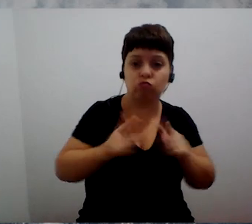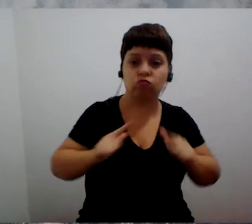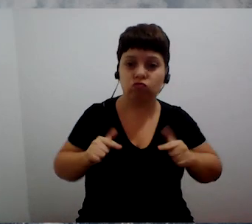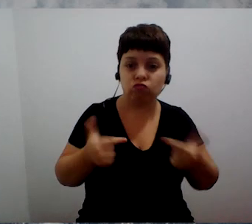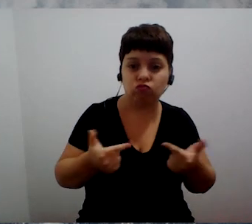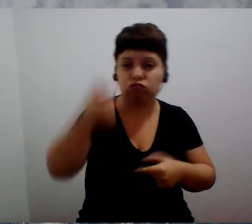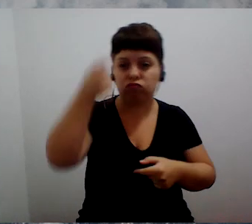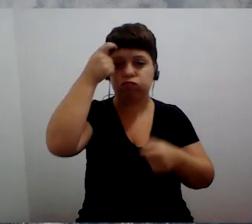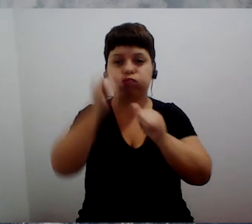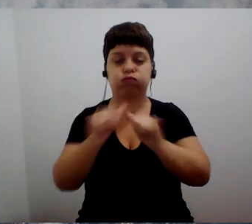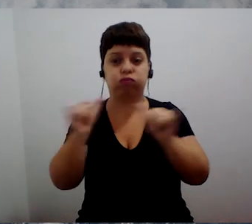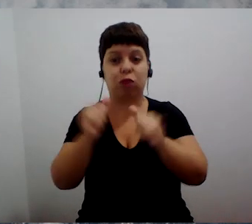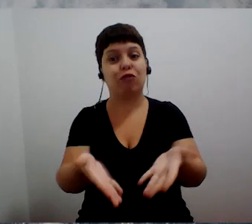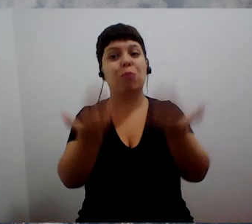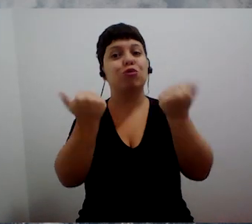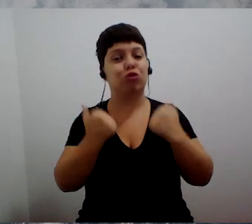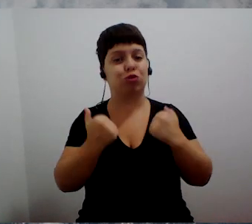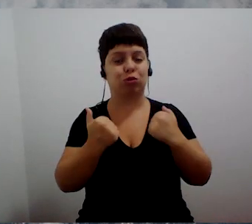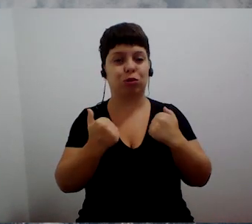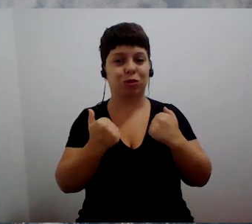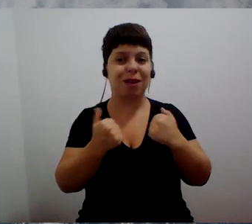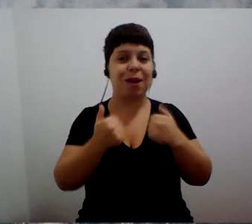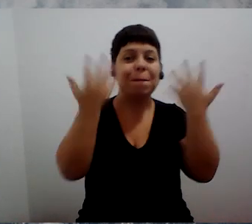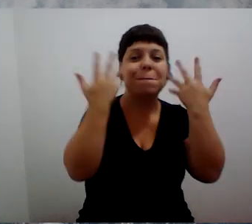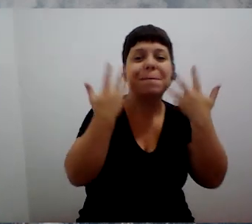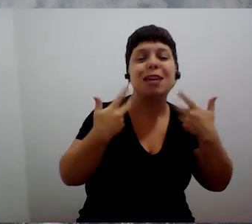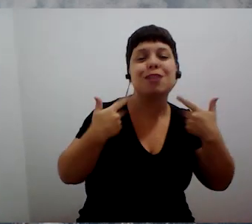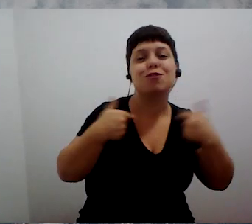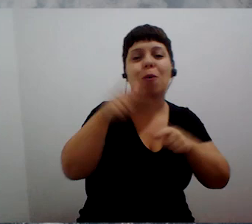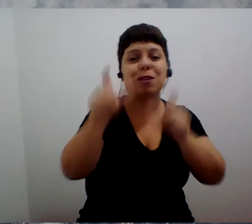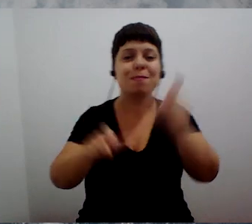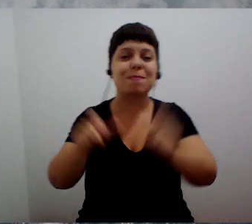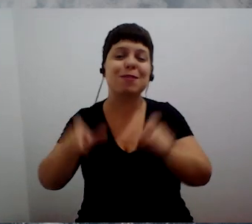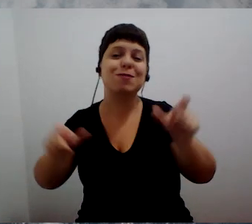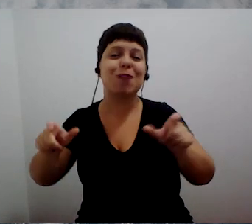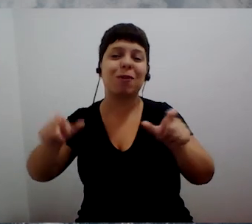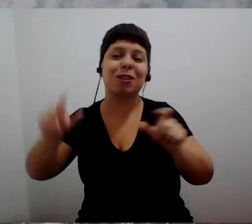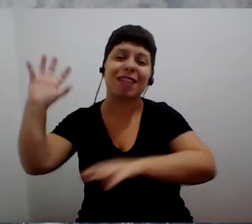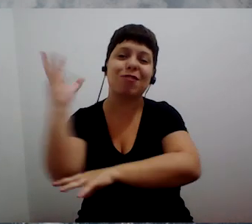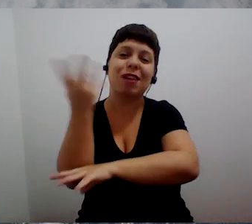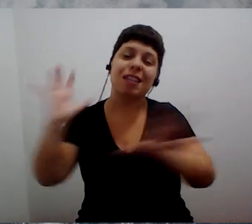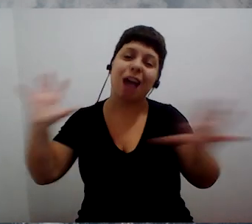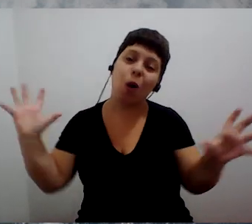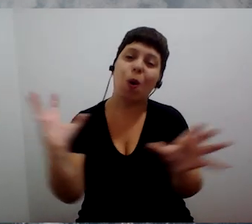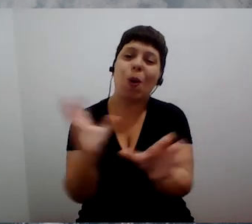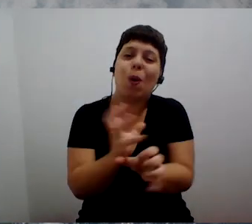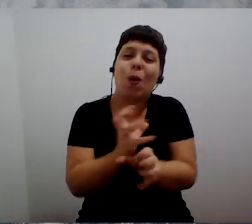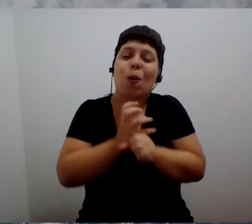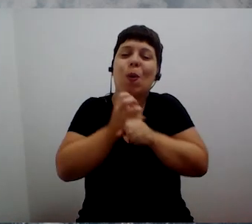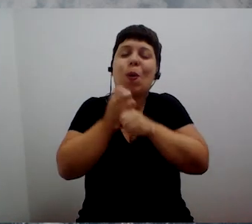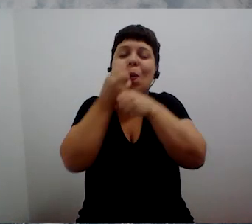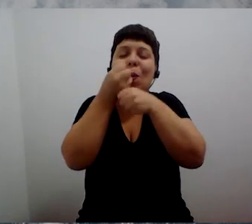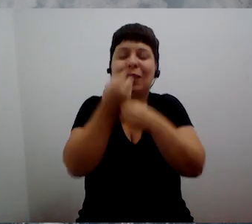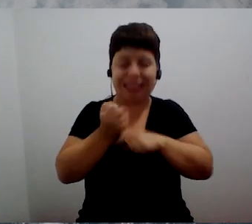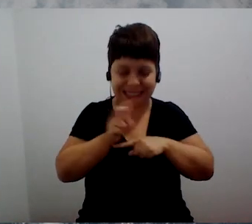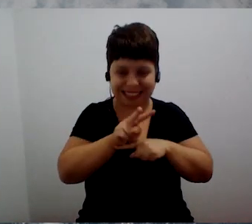período de estudo, conscientização e ação. Vamos juntos nessa onda, trazer pessoas, bichos, biomas,